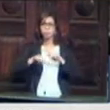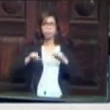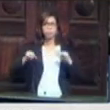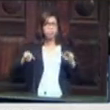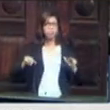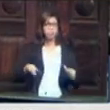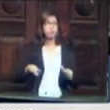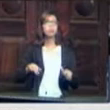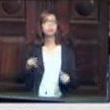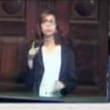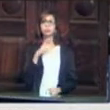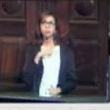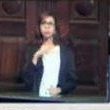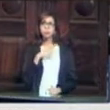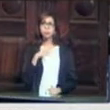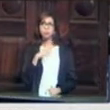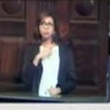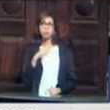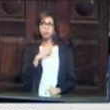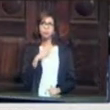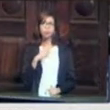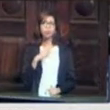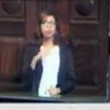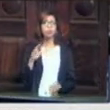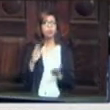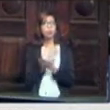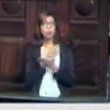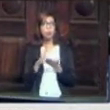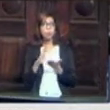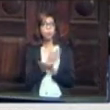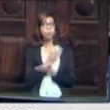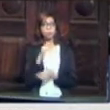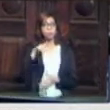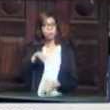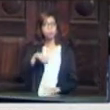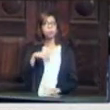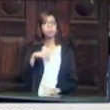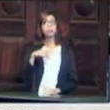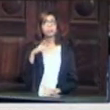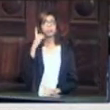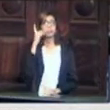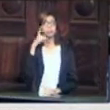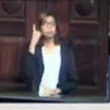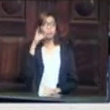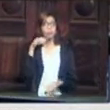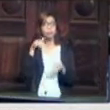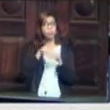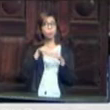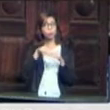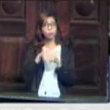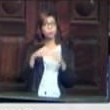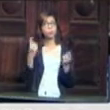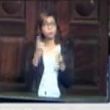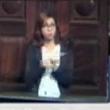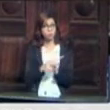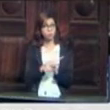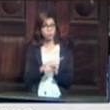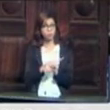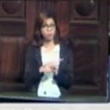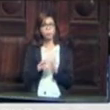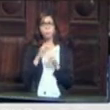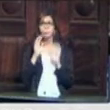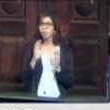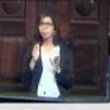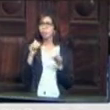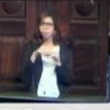momentos, receberam, por alguns integrantes desse parlamento, o voto contrário. O voto contrário não ao